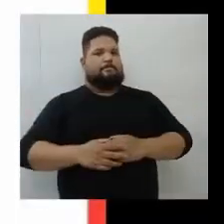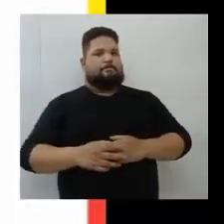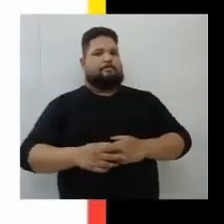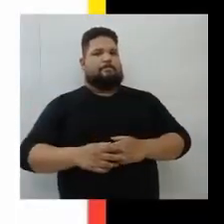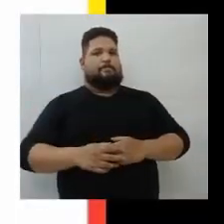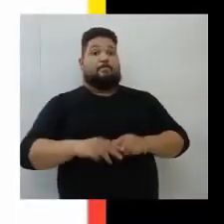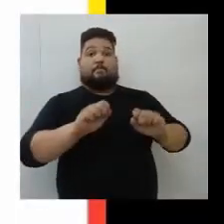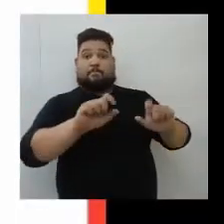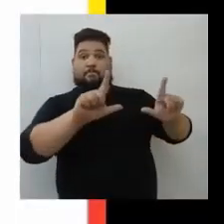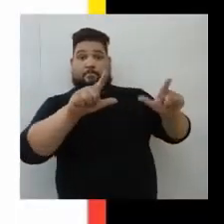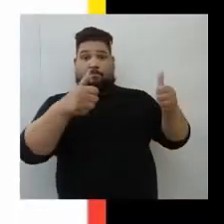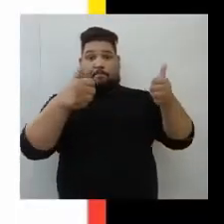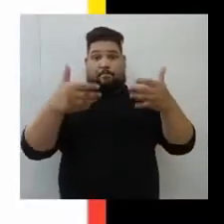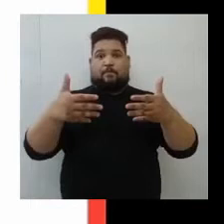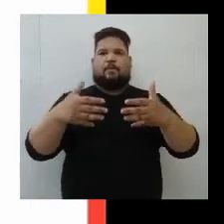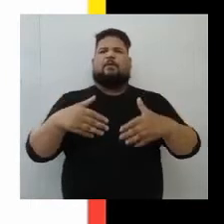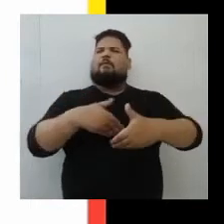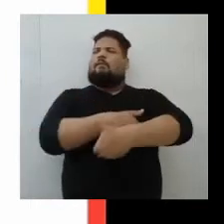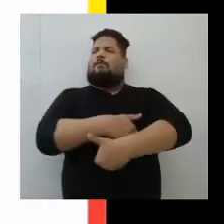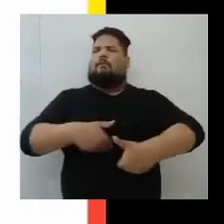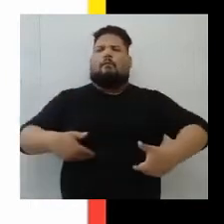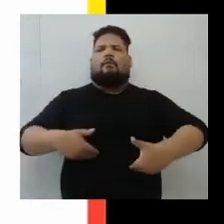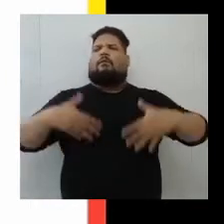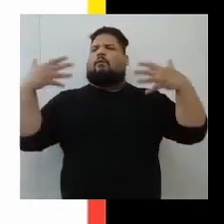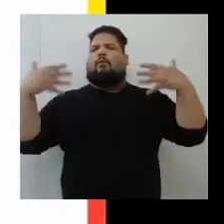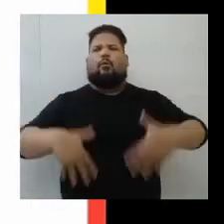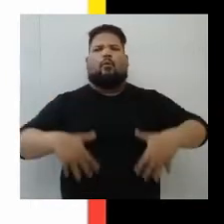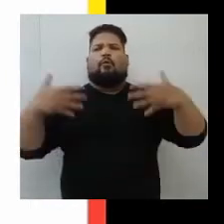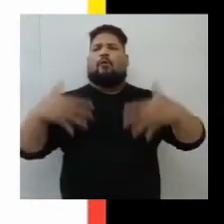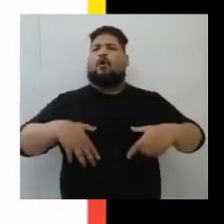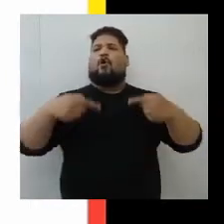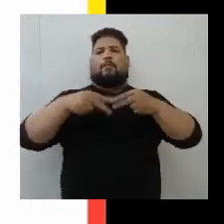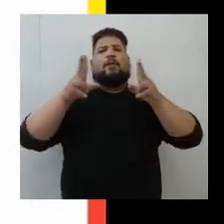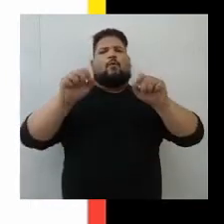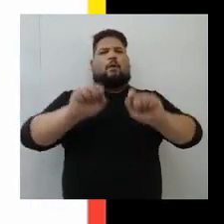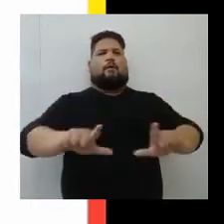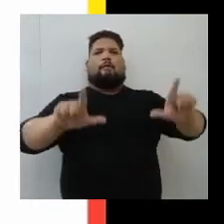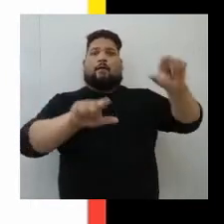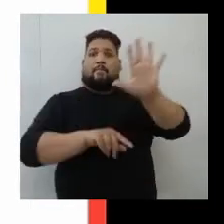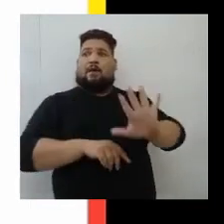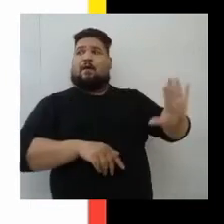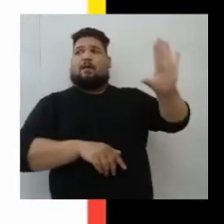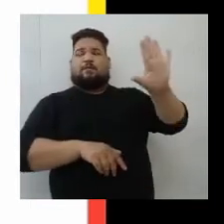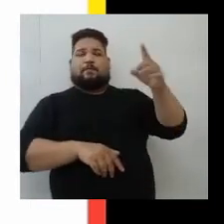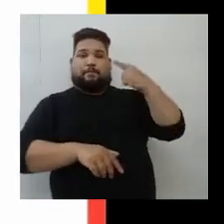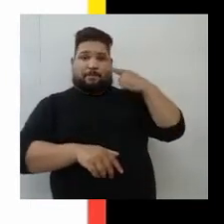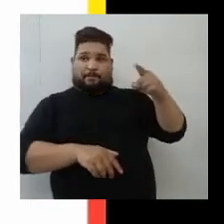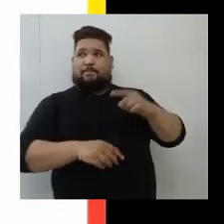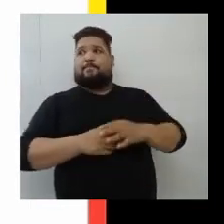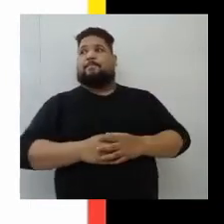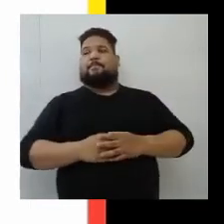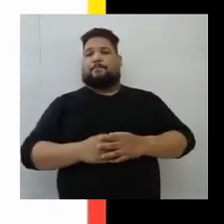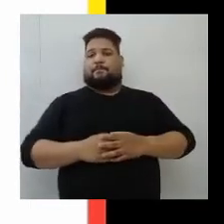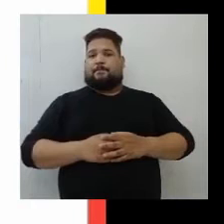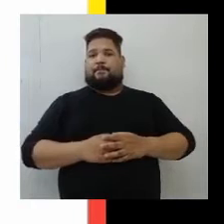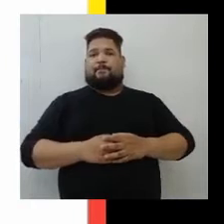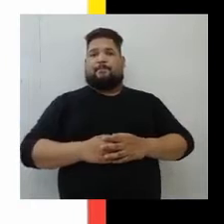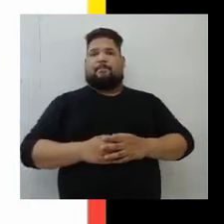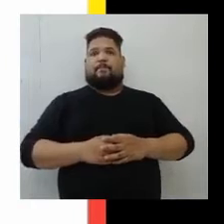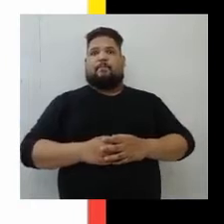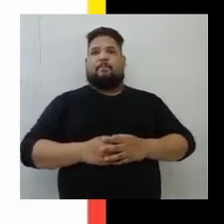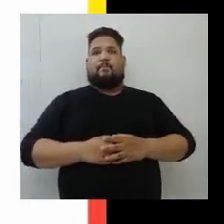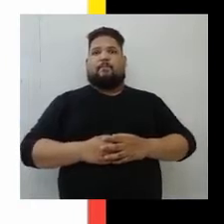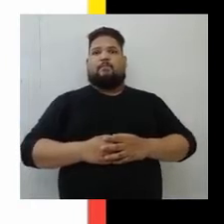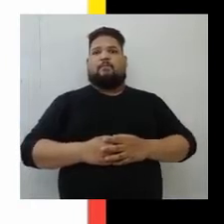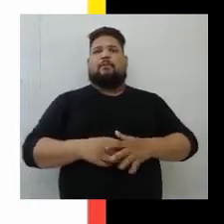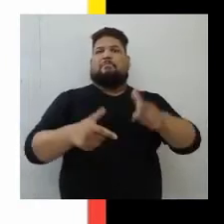A Grande Fome, de maneira geral, seria o que você está vendo aí na tela. Tá? A primeira de uma